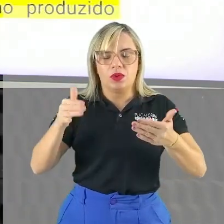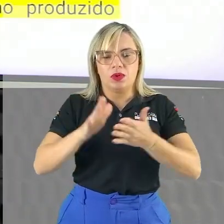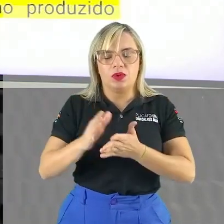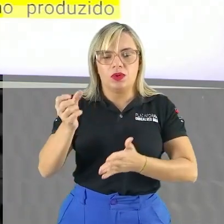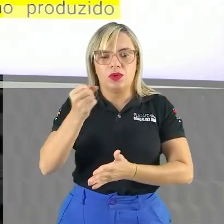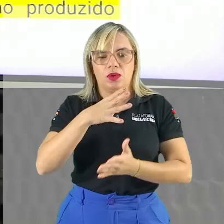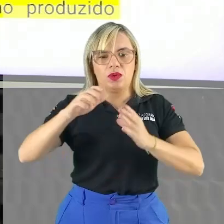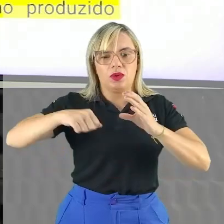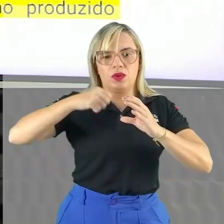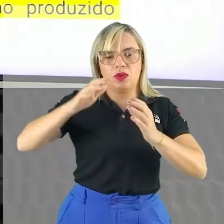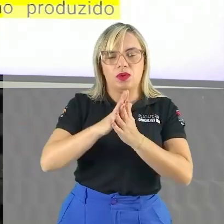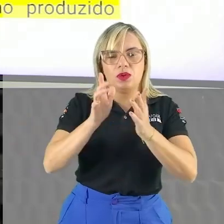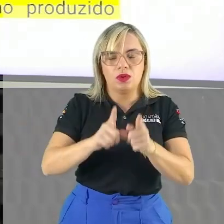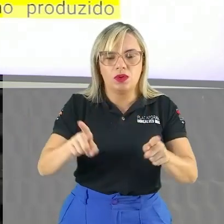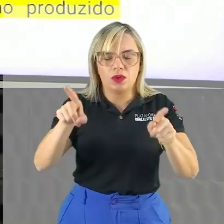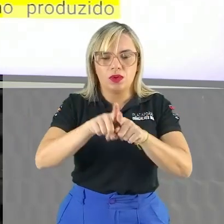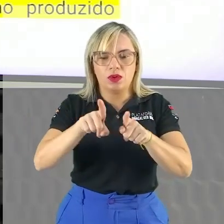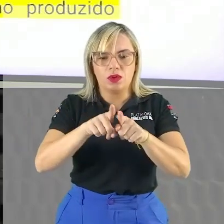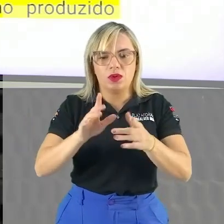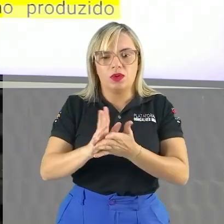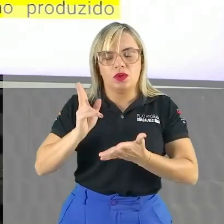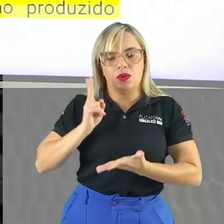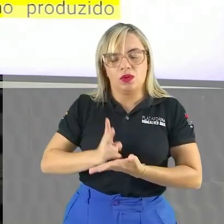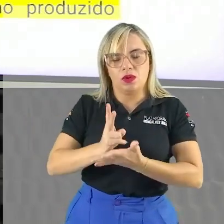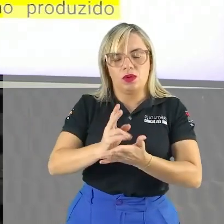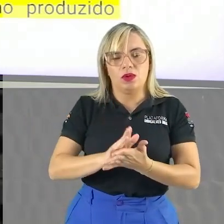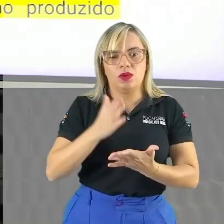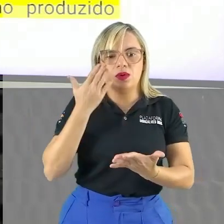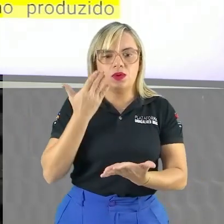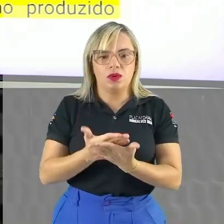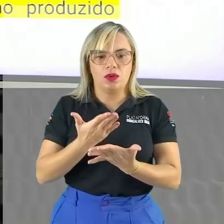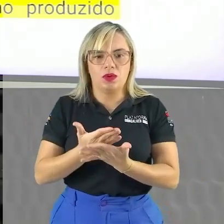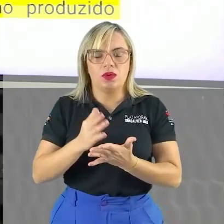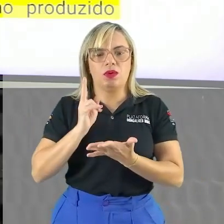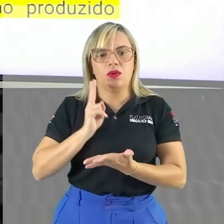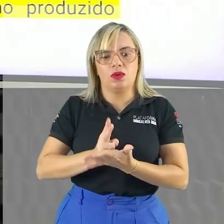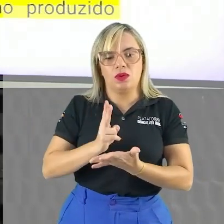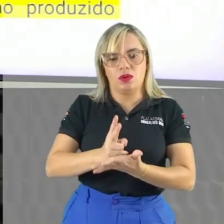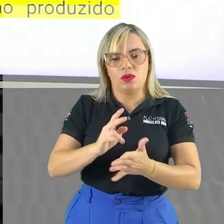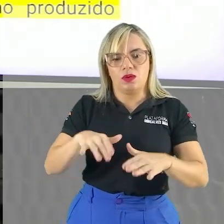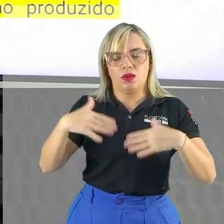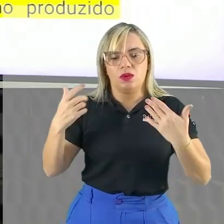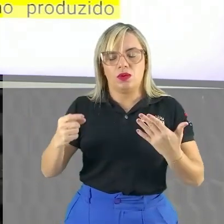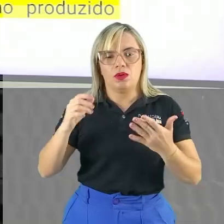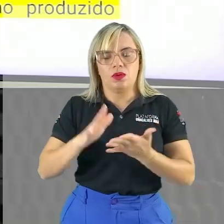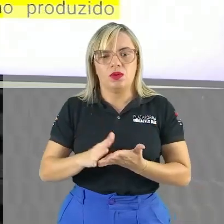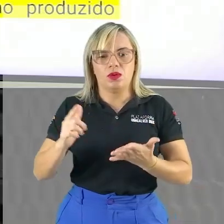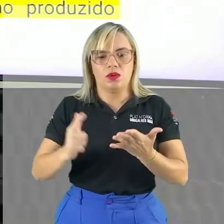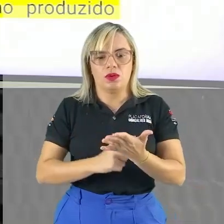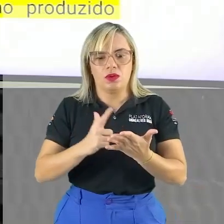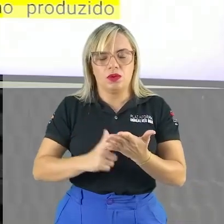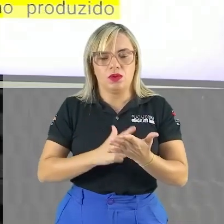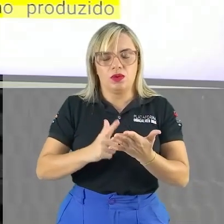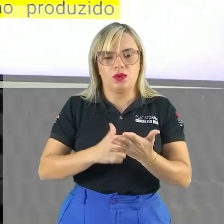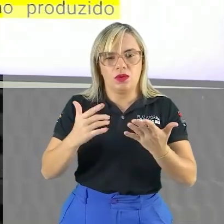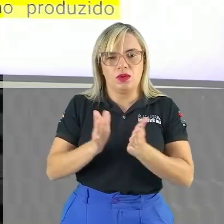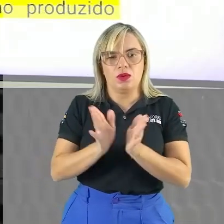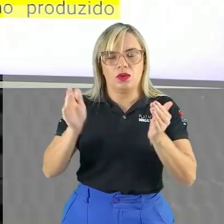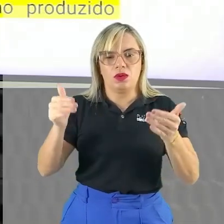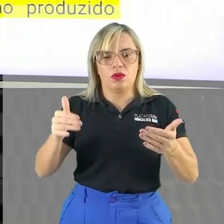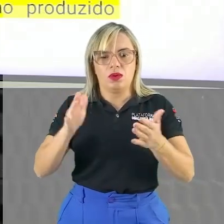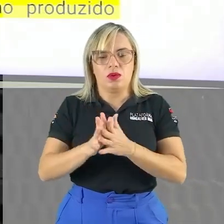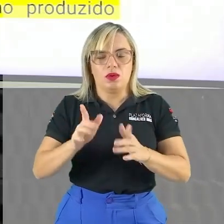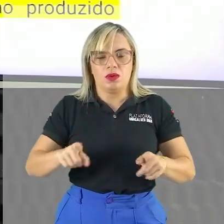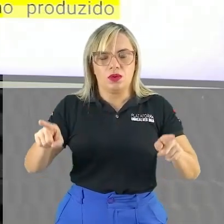outros vídeos também. Continue, né, os seus estudos, continue aí a pegar o livro, a